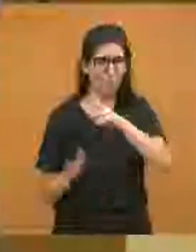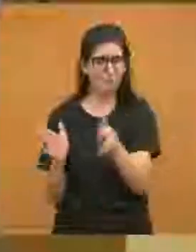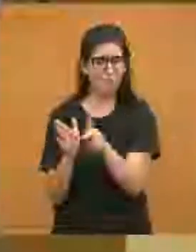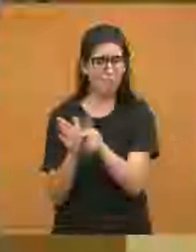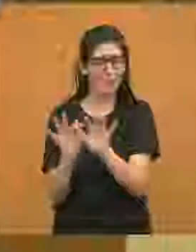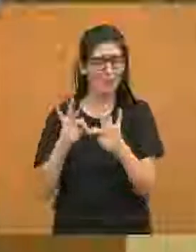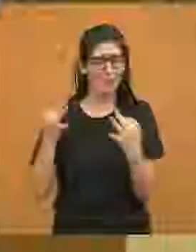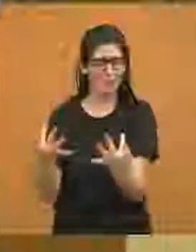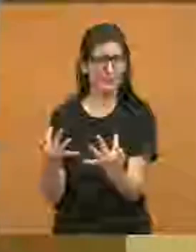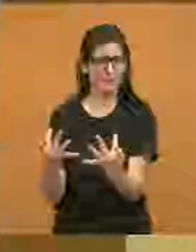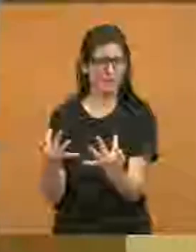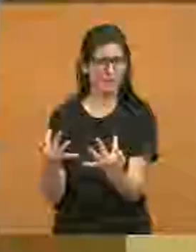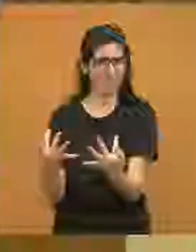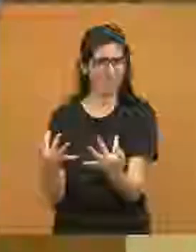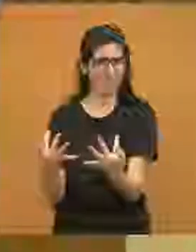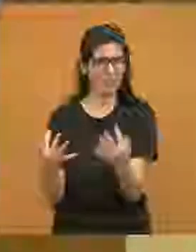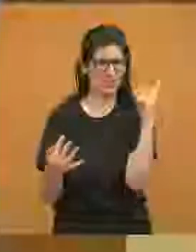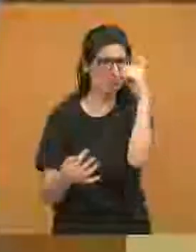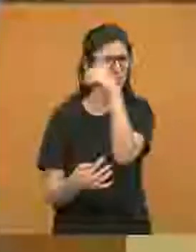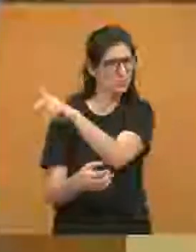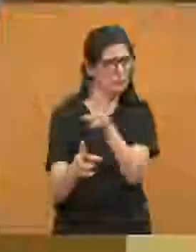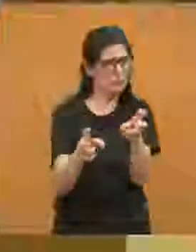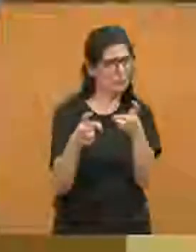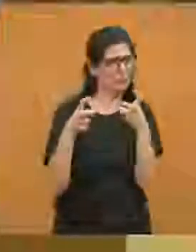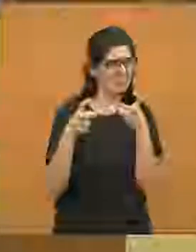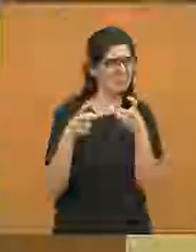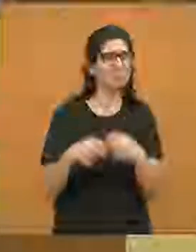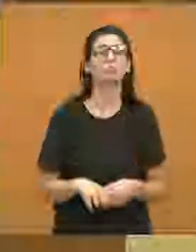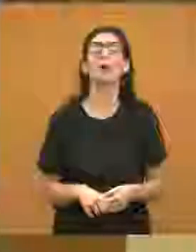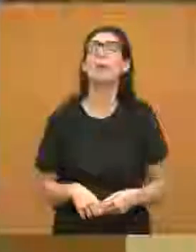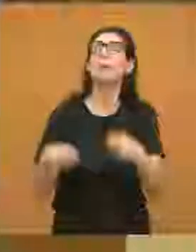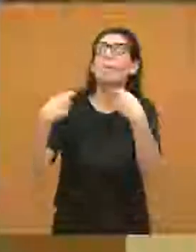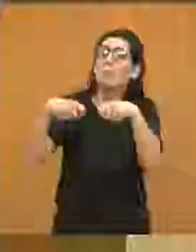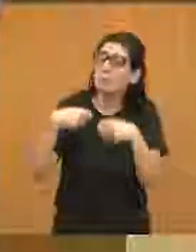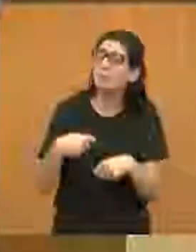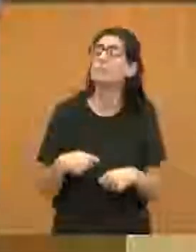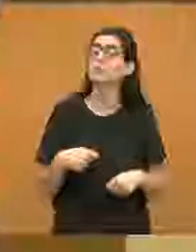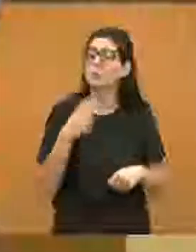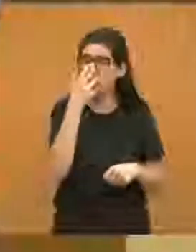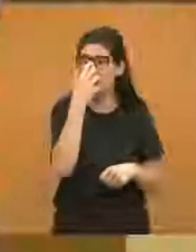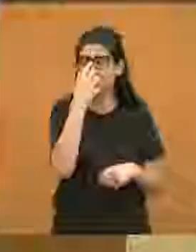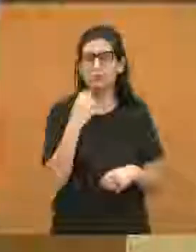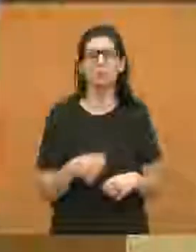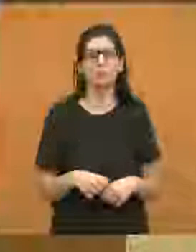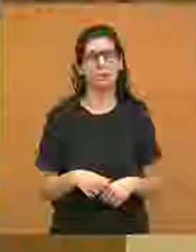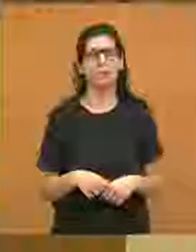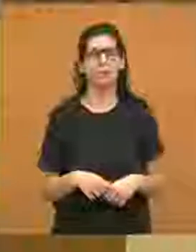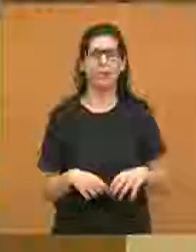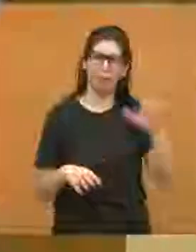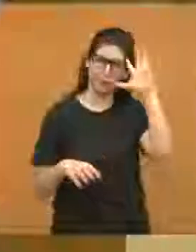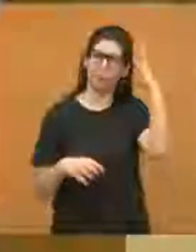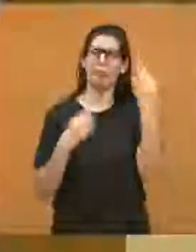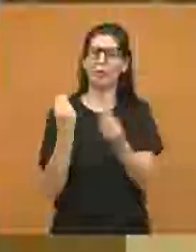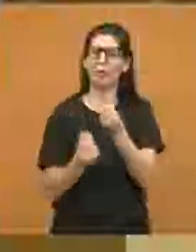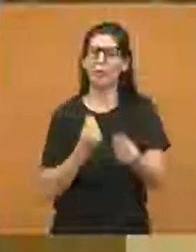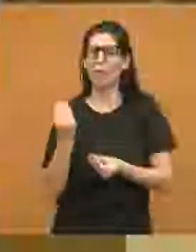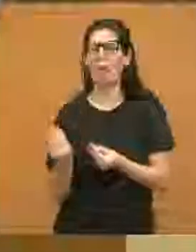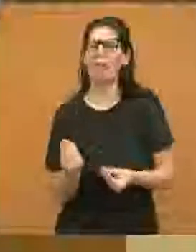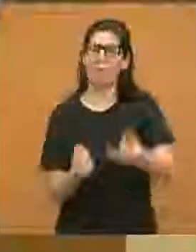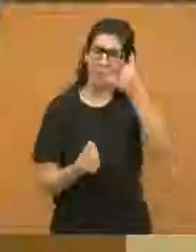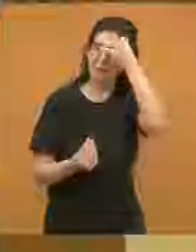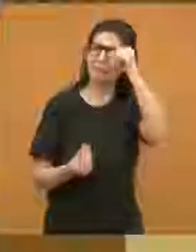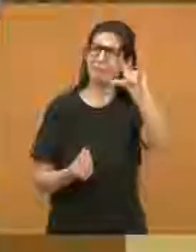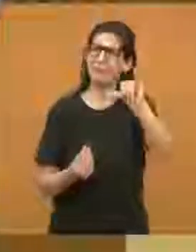gente não cuidar desse crime, ele ficará velado e as crianças sofrendo esse trauma por toda a sua